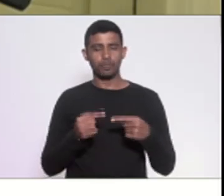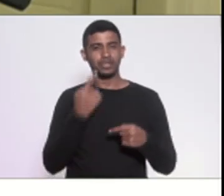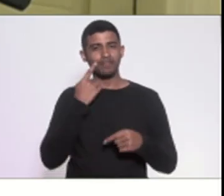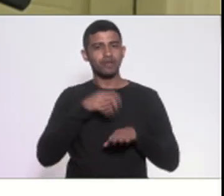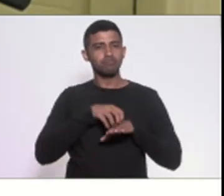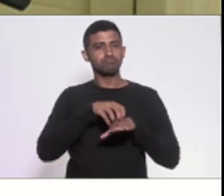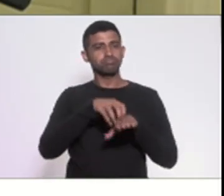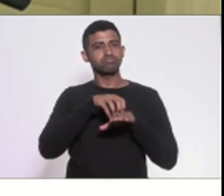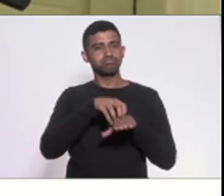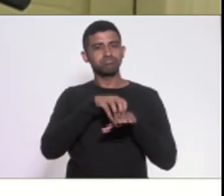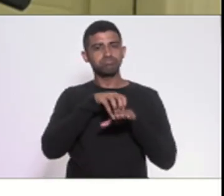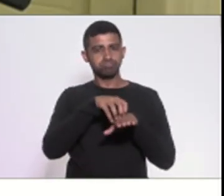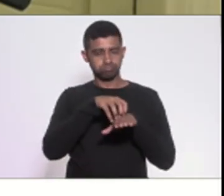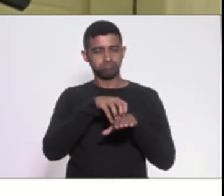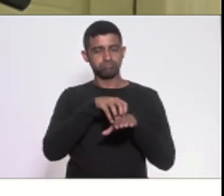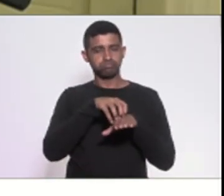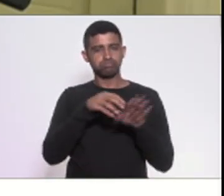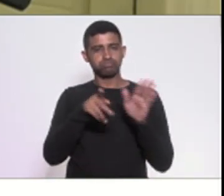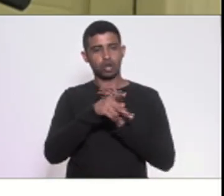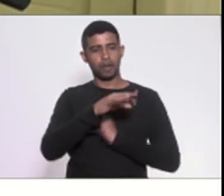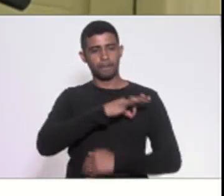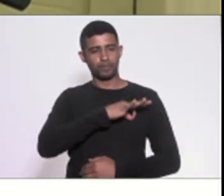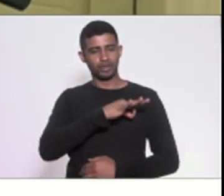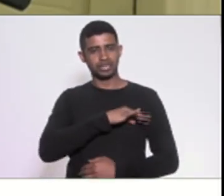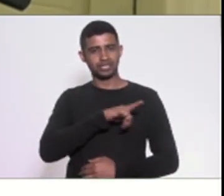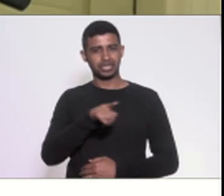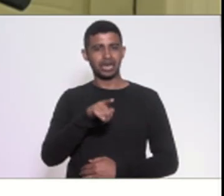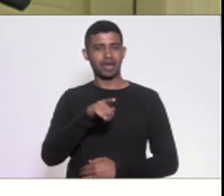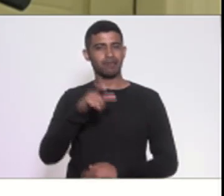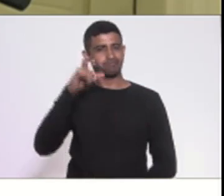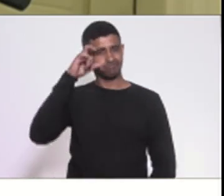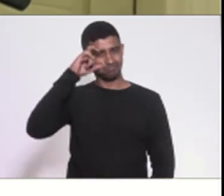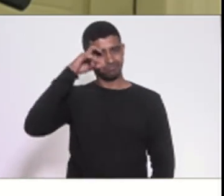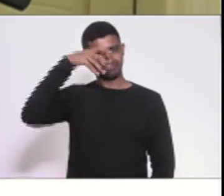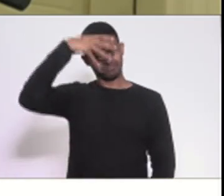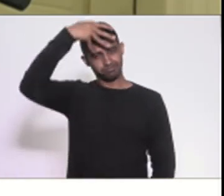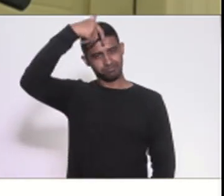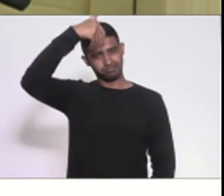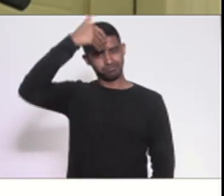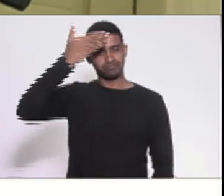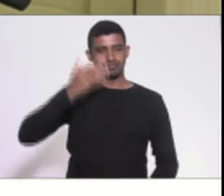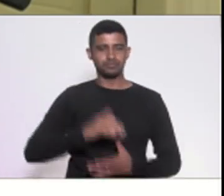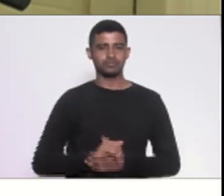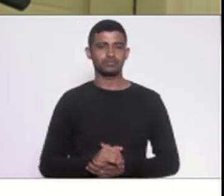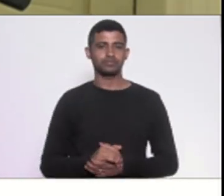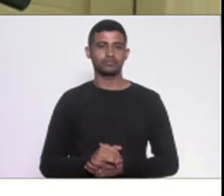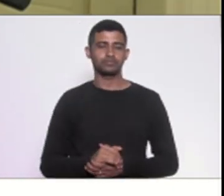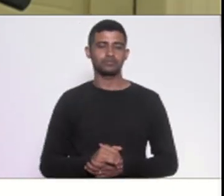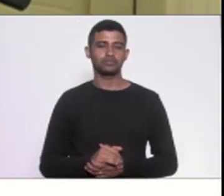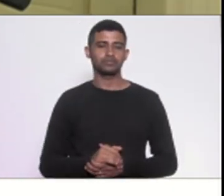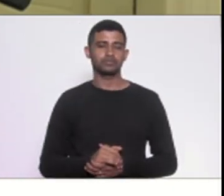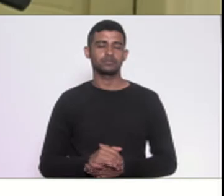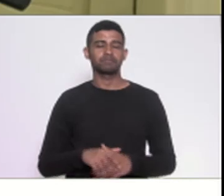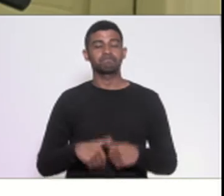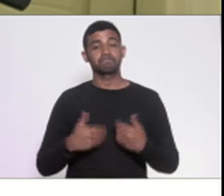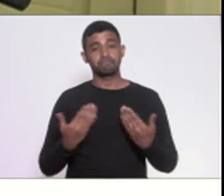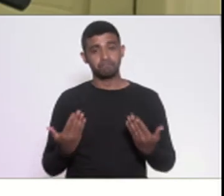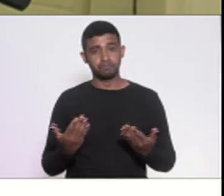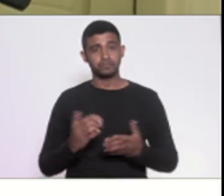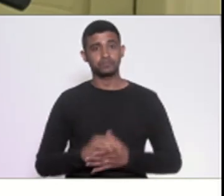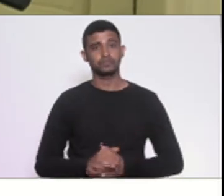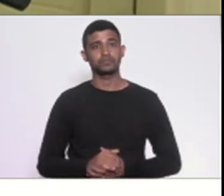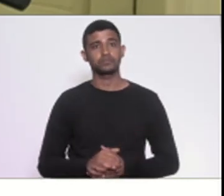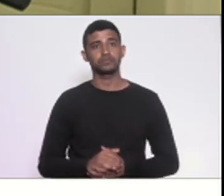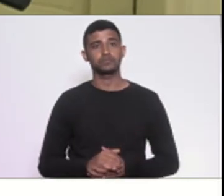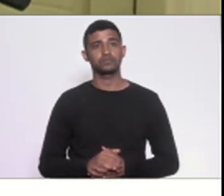né? Da Maria da Penha, né? Dessas viaturas. Então, eu